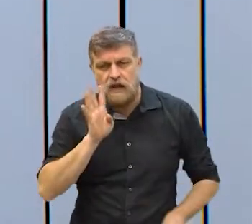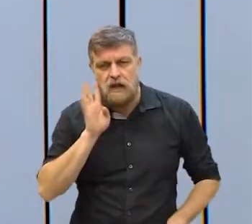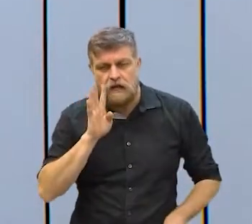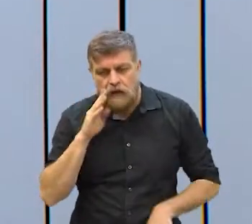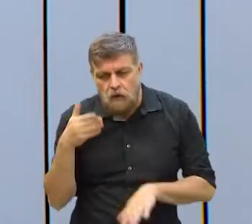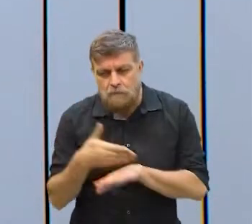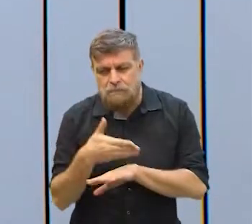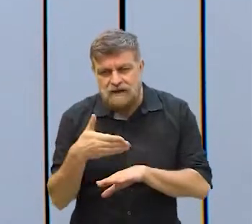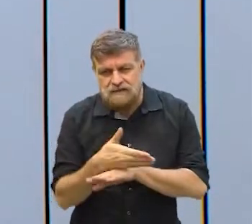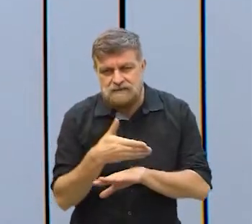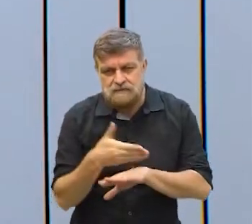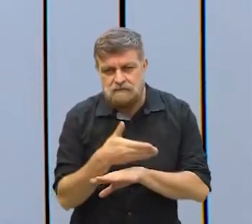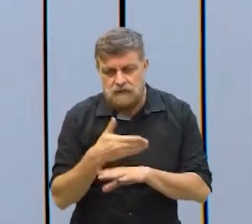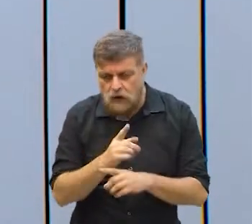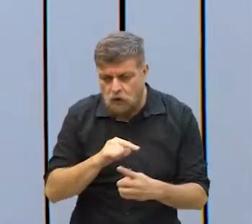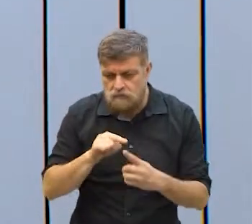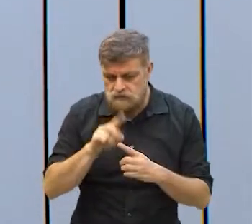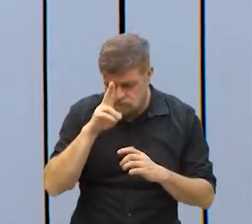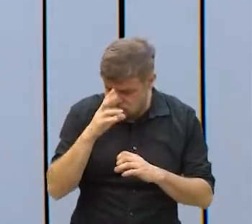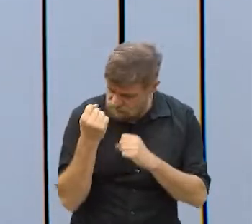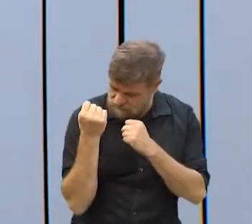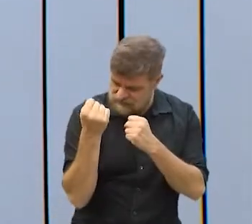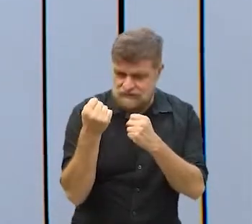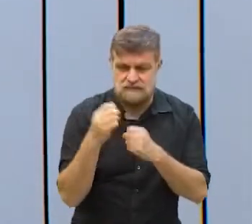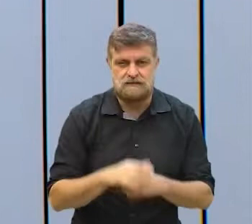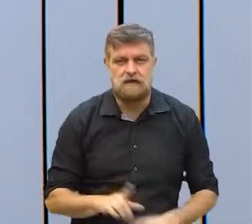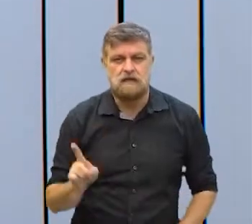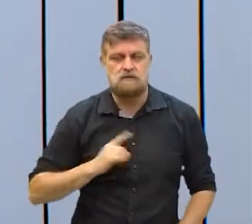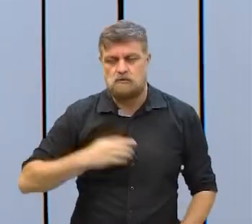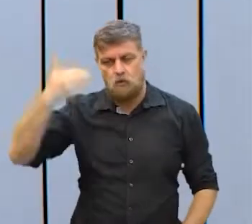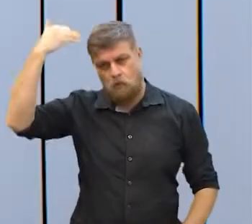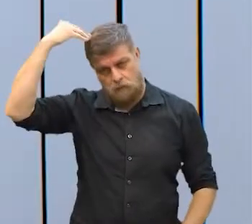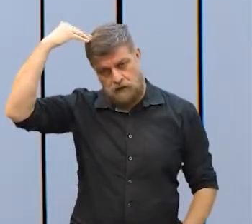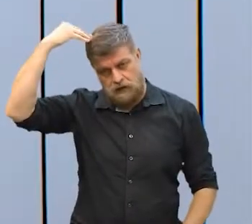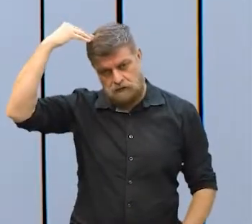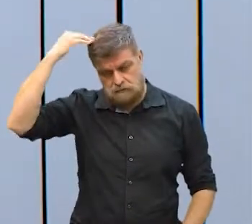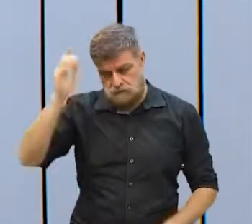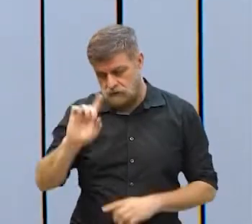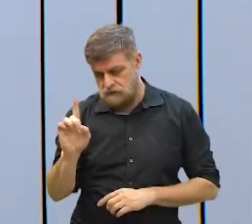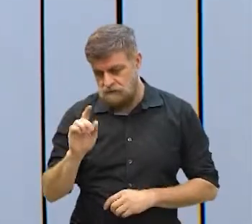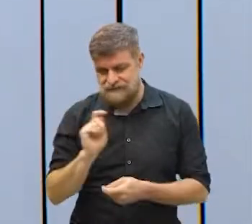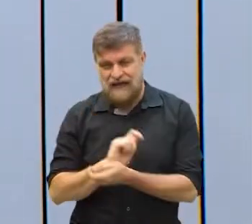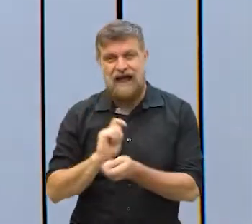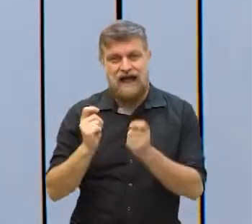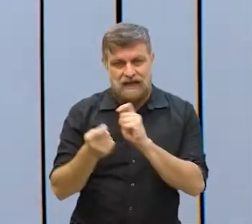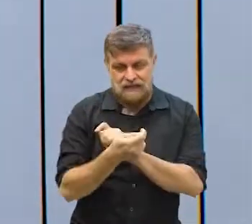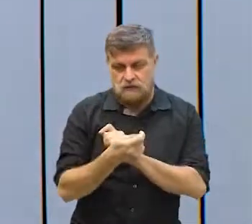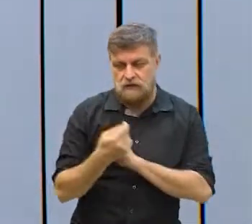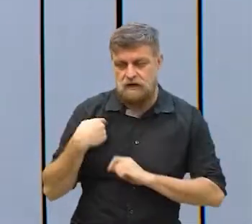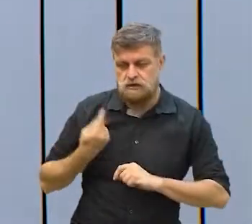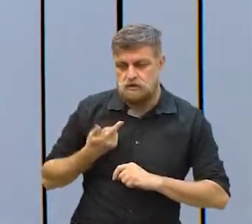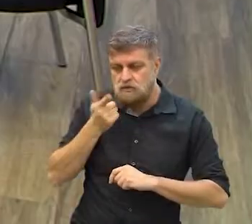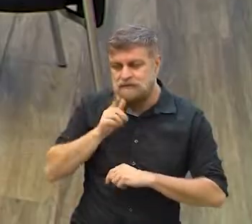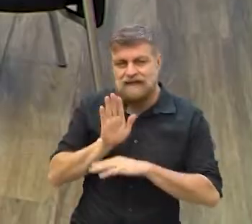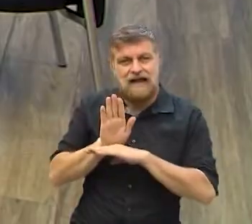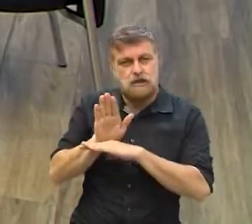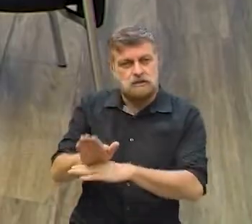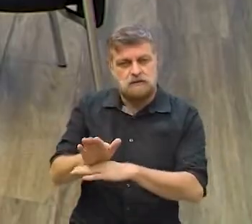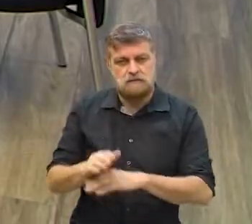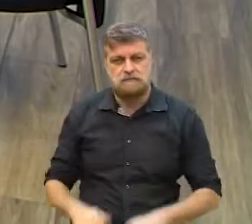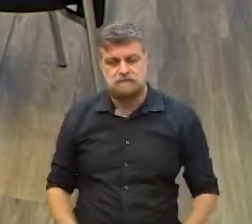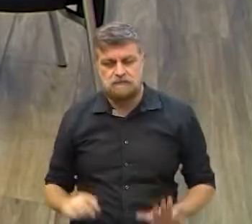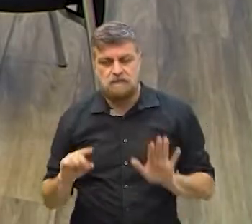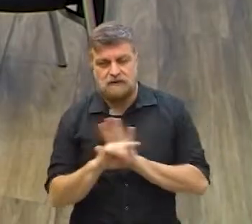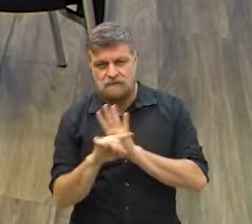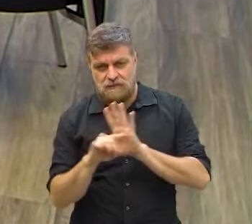estão achando legal participar de uma coisa que é para fortalecer. Eles não são totalmente culpados, eles têm que se adequar a gente para a gente poder ajudar. É isso que eu ia